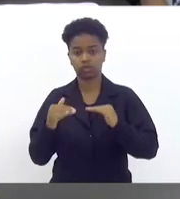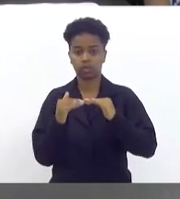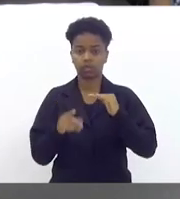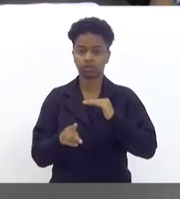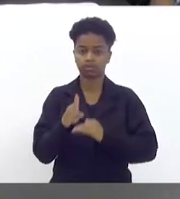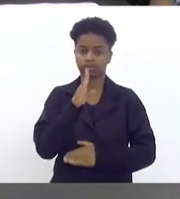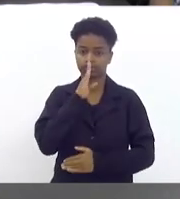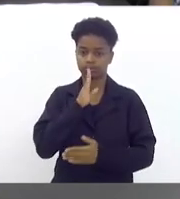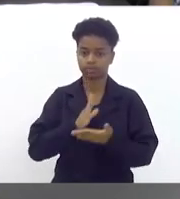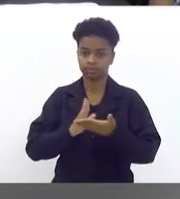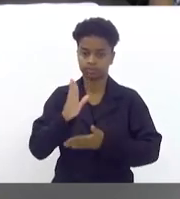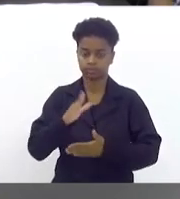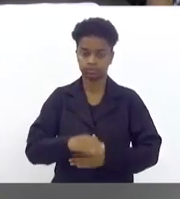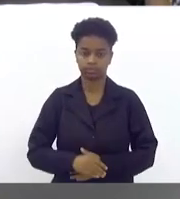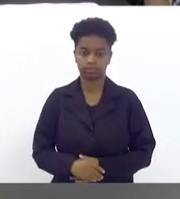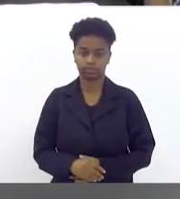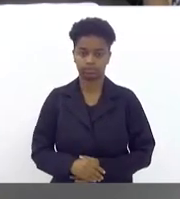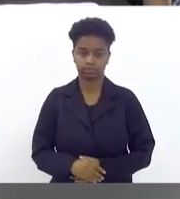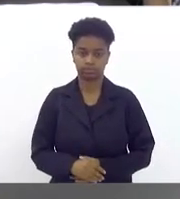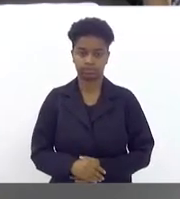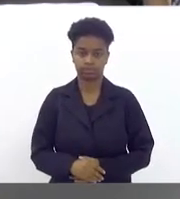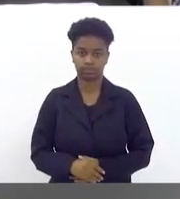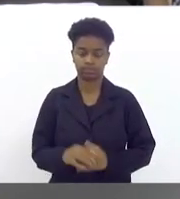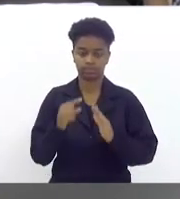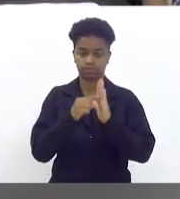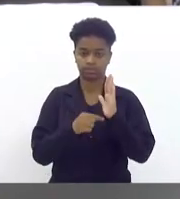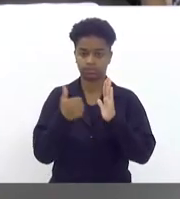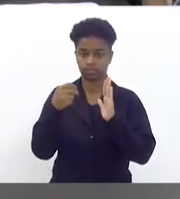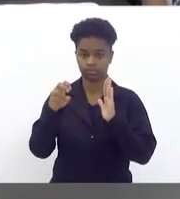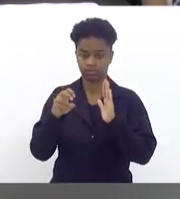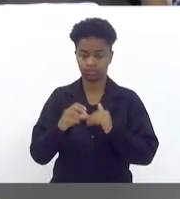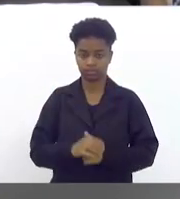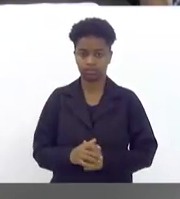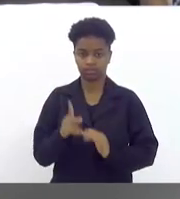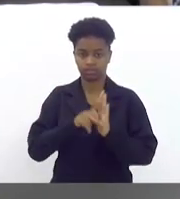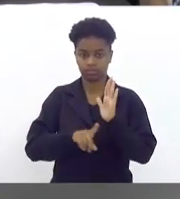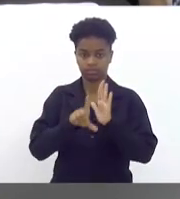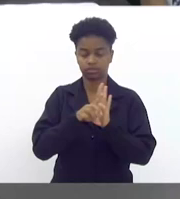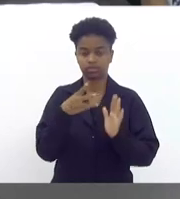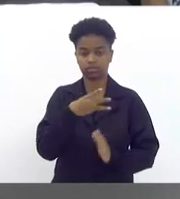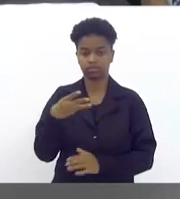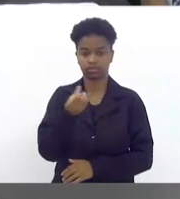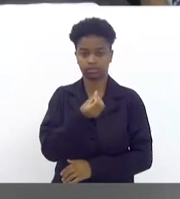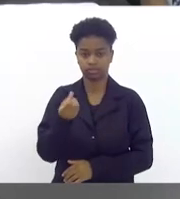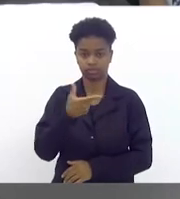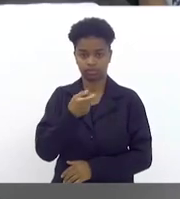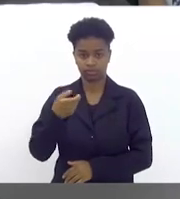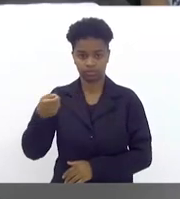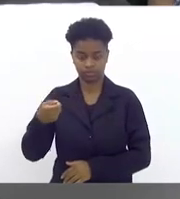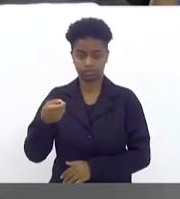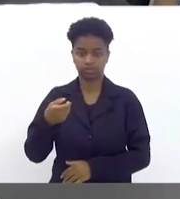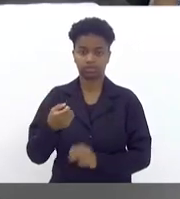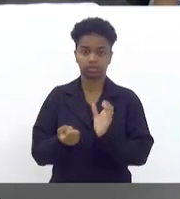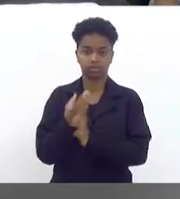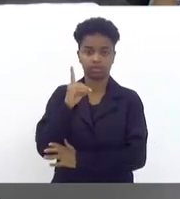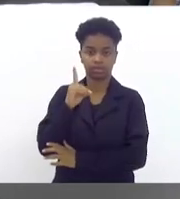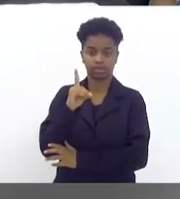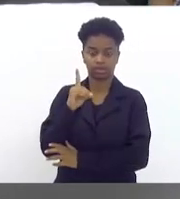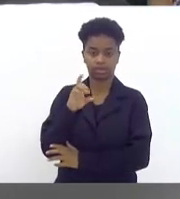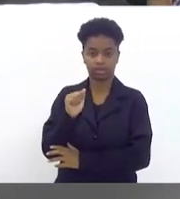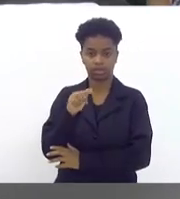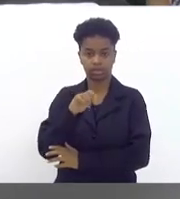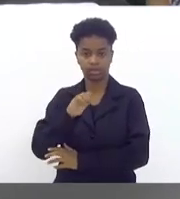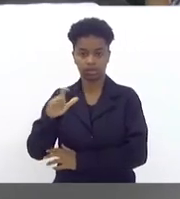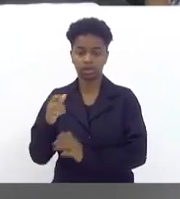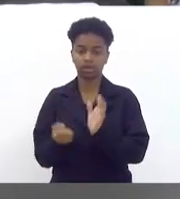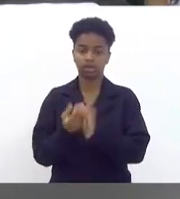aprovam, permaneçam como estão, aprovado. 15 da pauta, PL 3366 de 20, de autoria do deputado Daniel Librelon, que institui a política